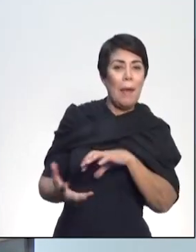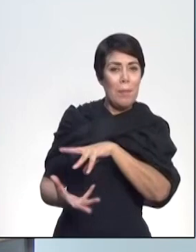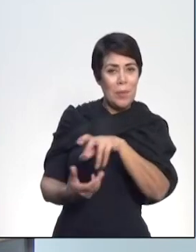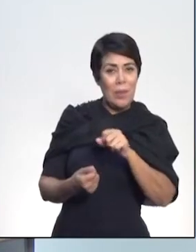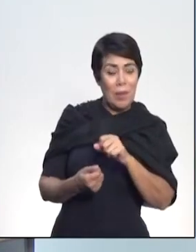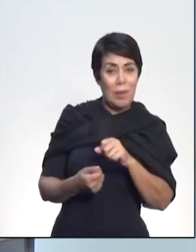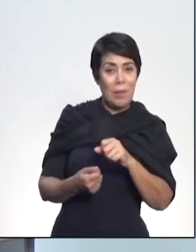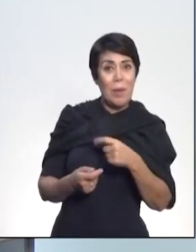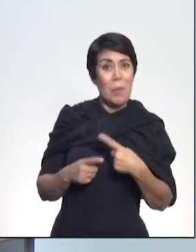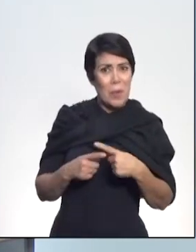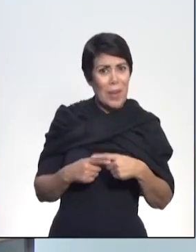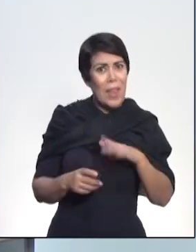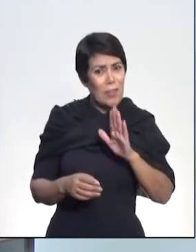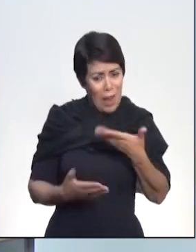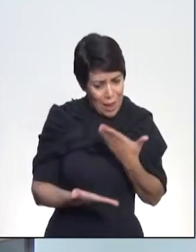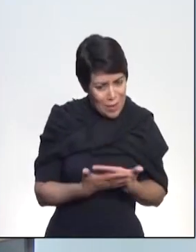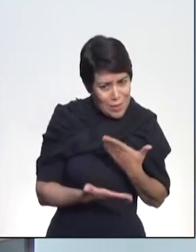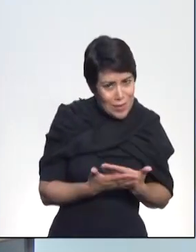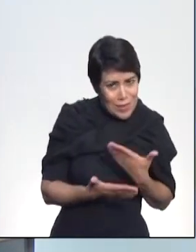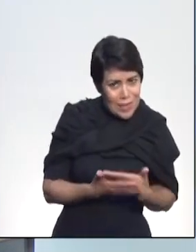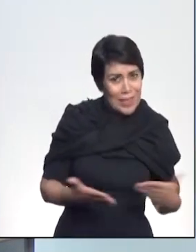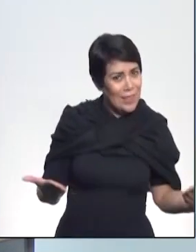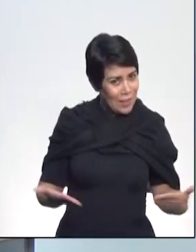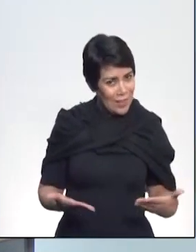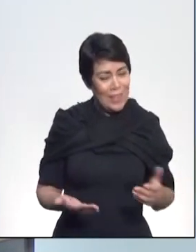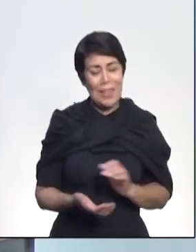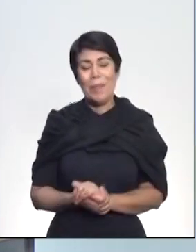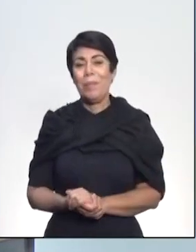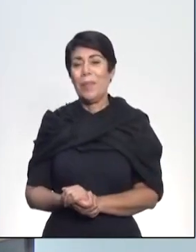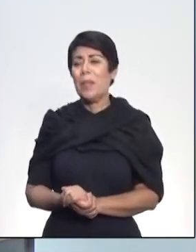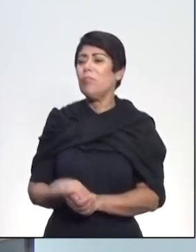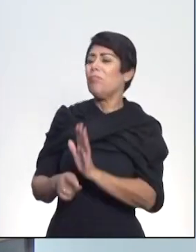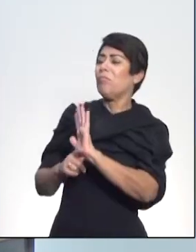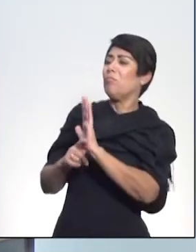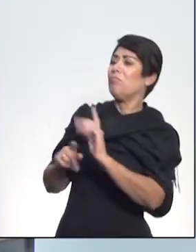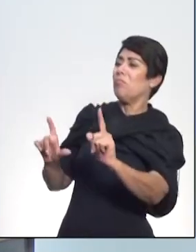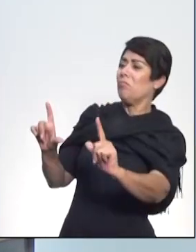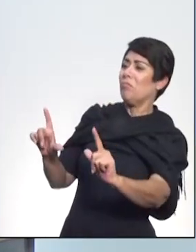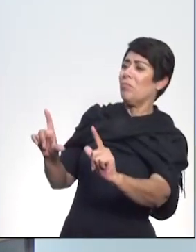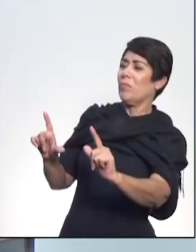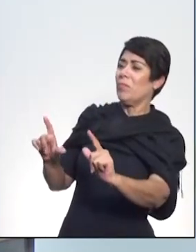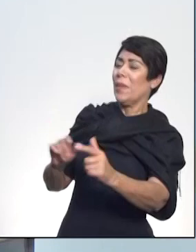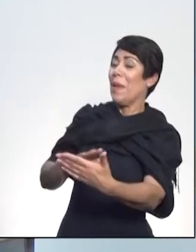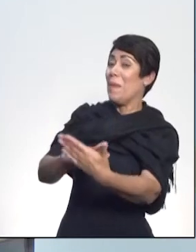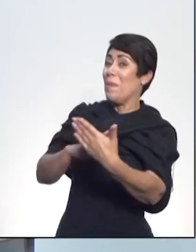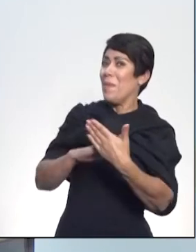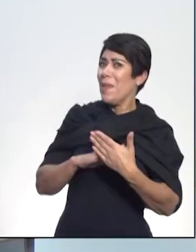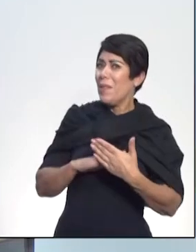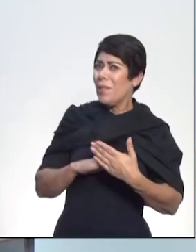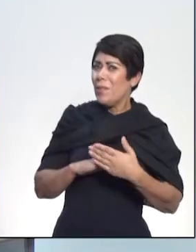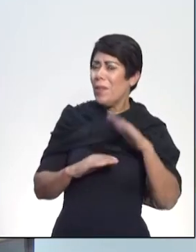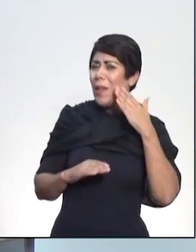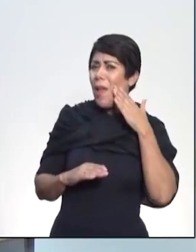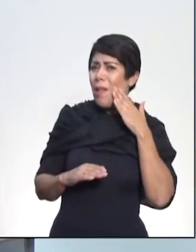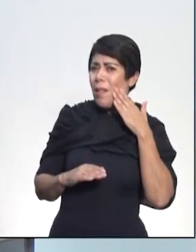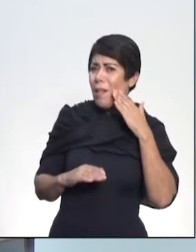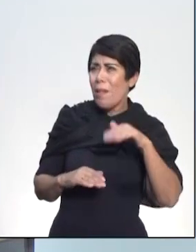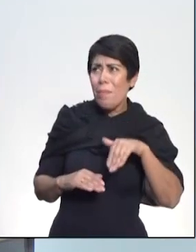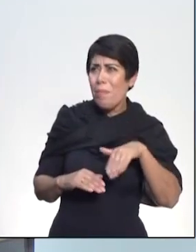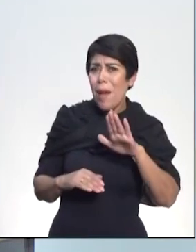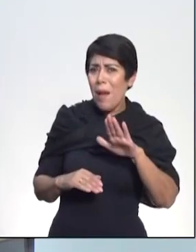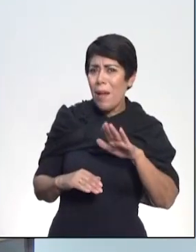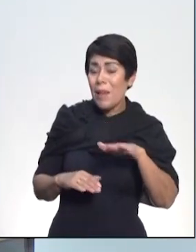estou tendo essa matéria durante o bimestre. Então, aquele documentário vai me acrescentar coisas que, muitas vezes,